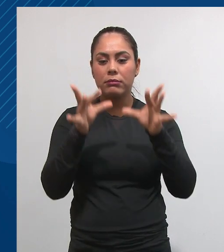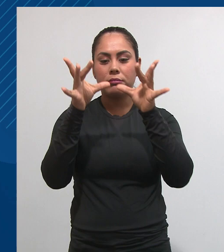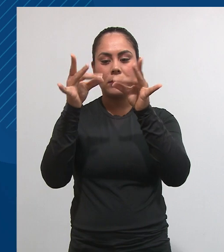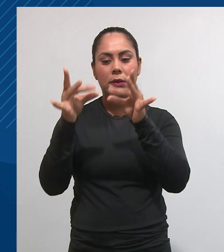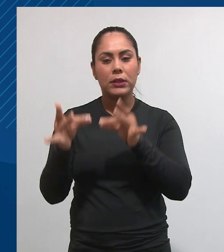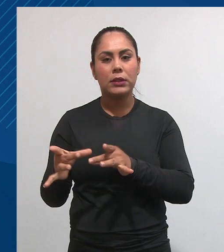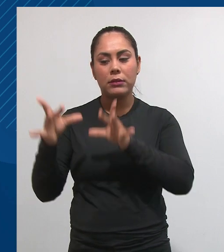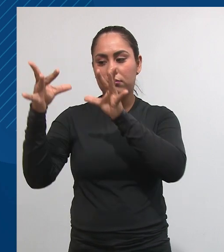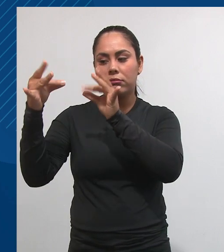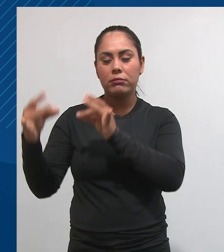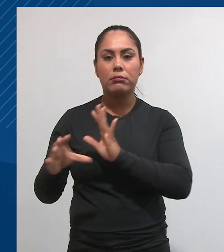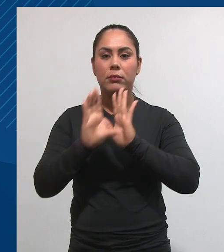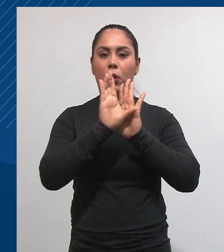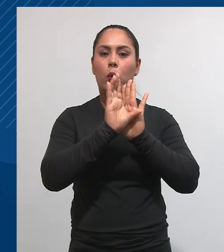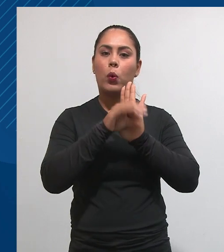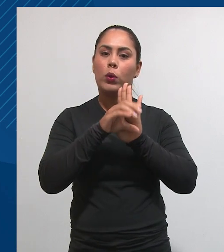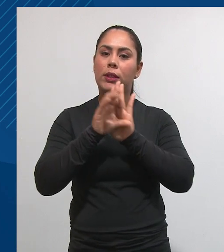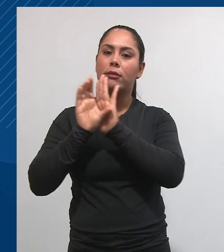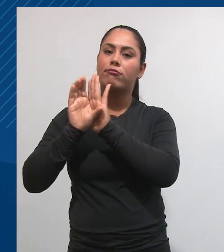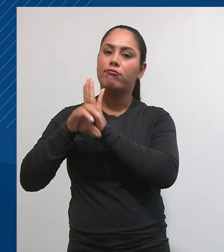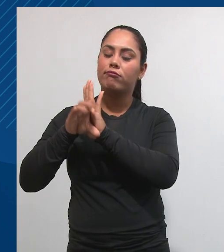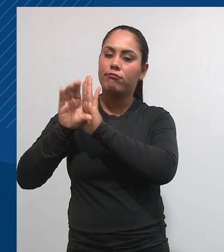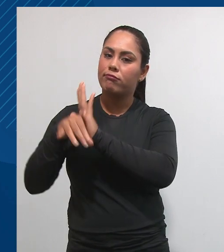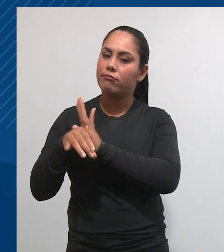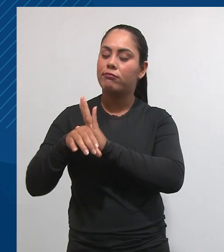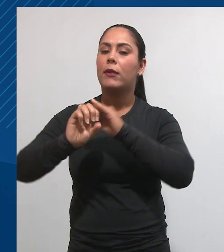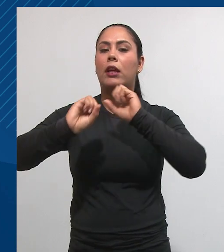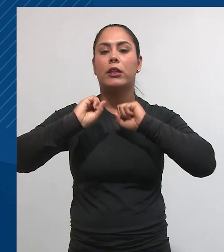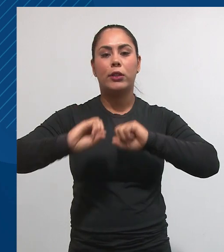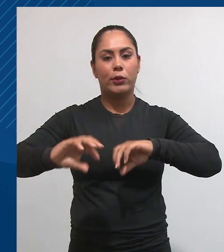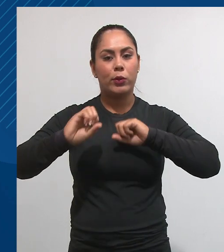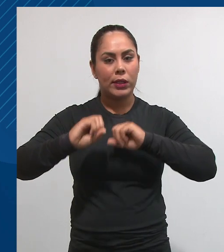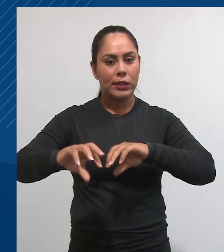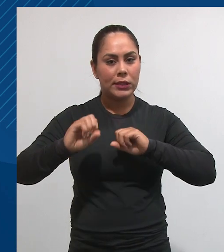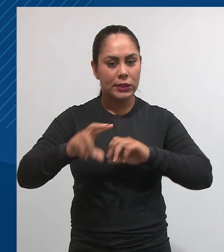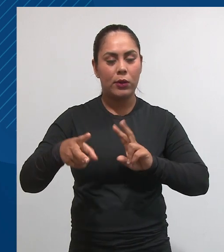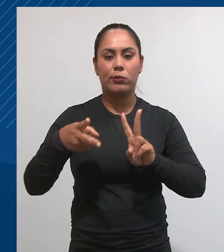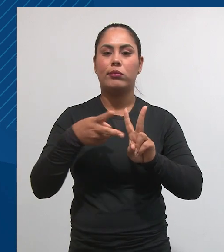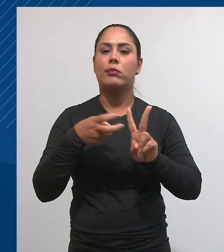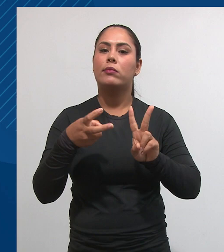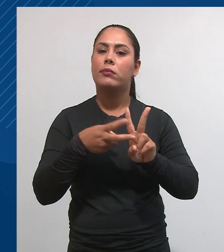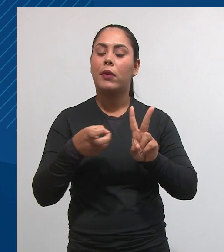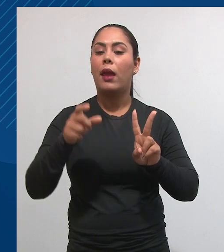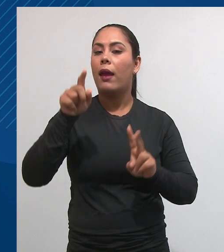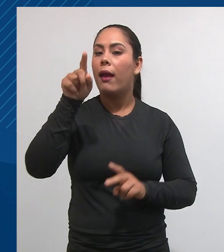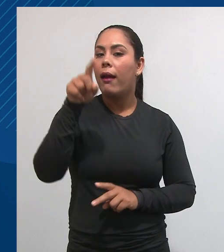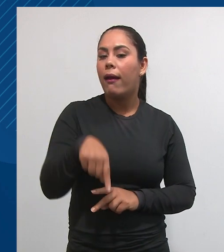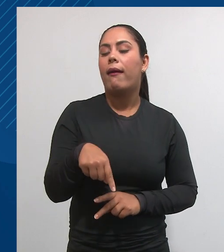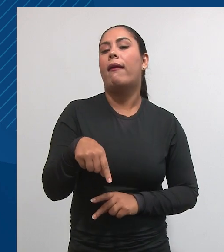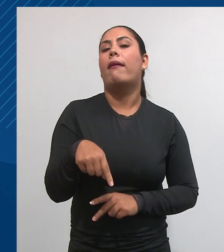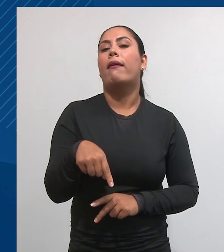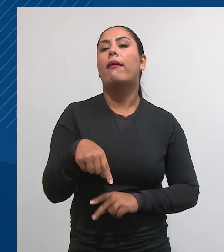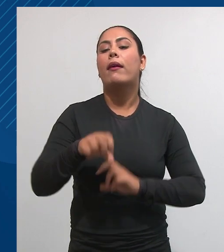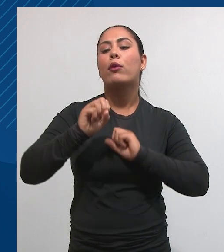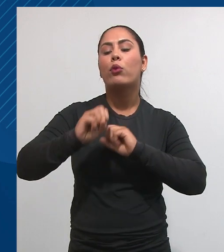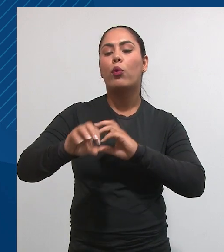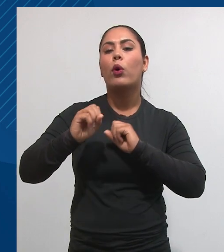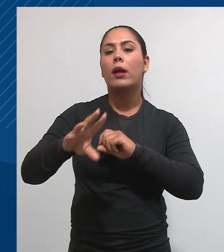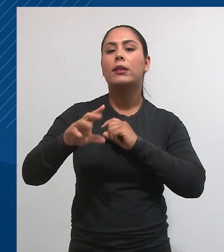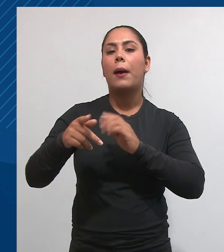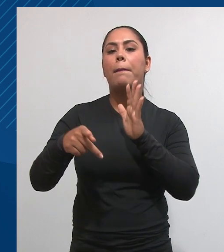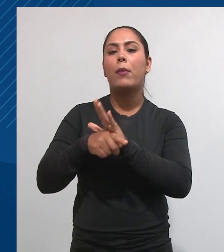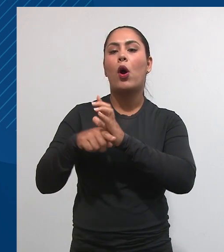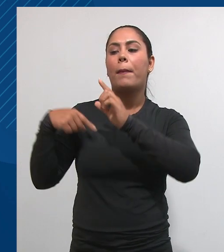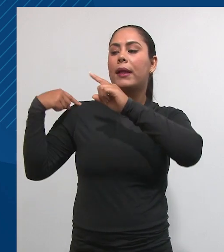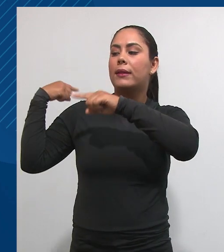os conceitos, porque educação indígena é essa educação que é passada